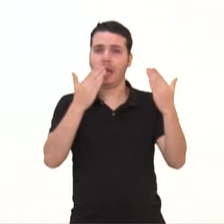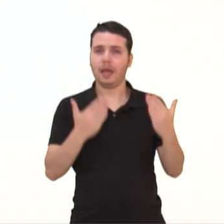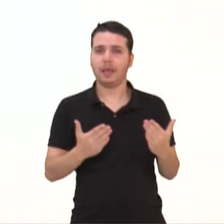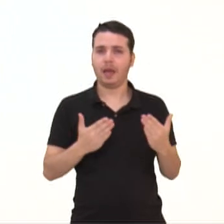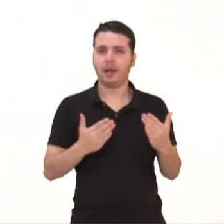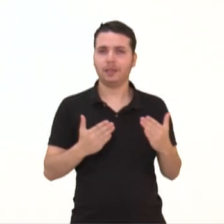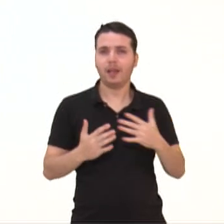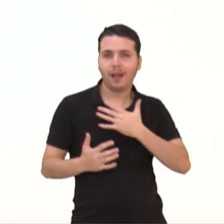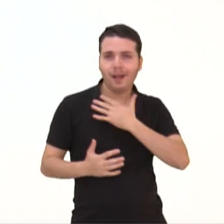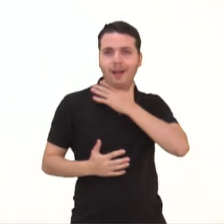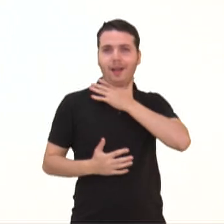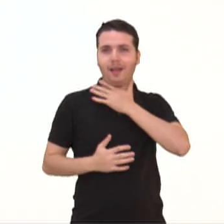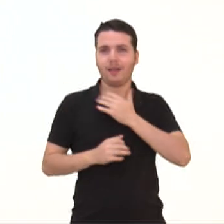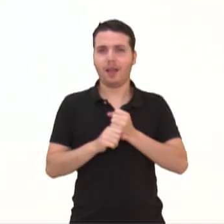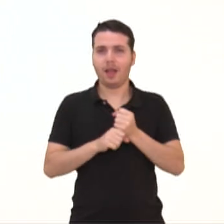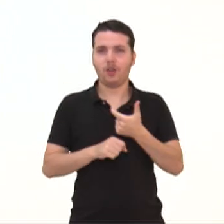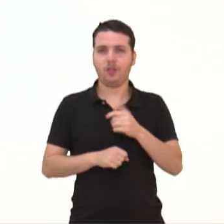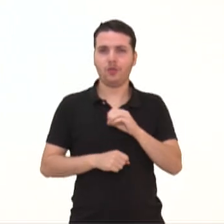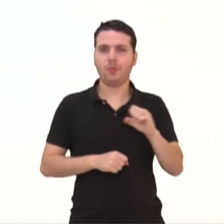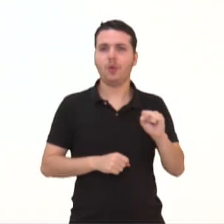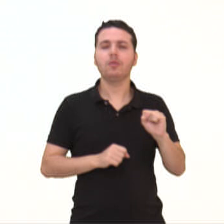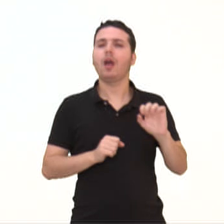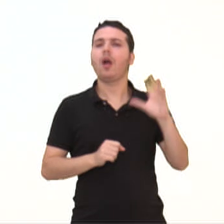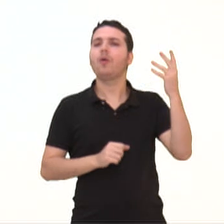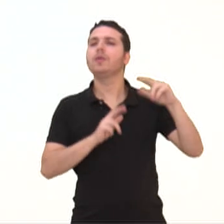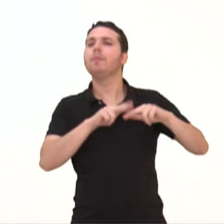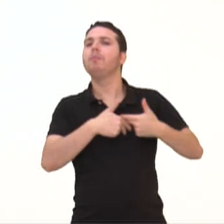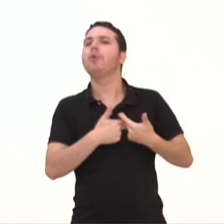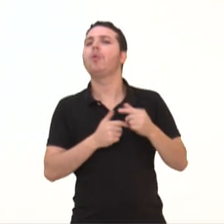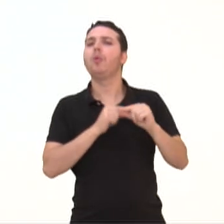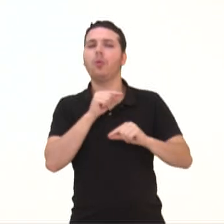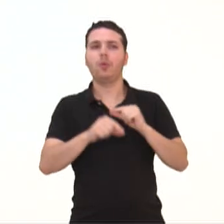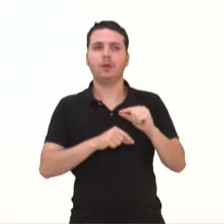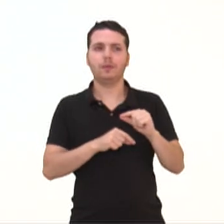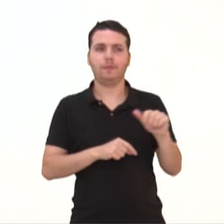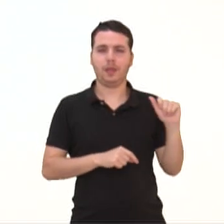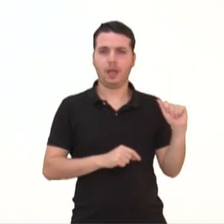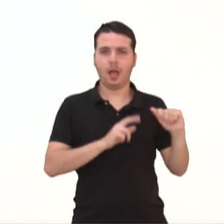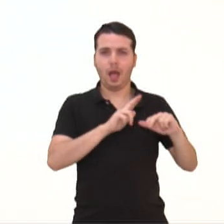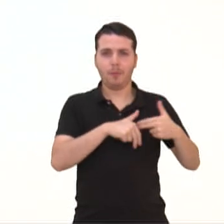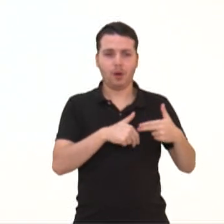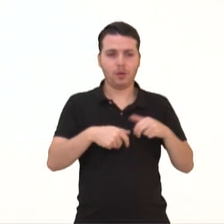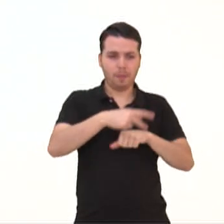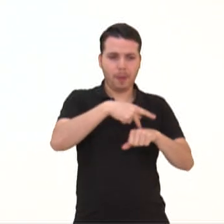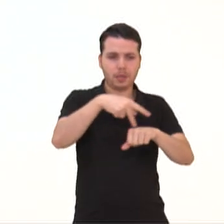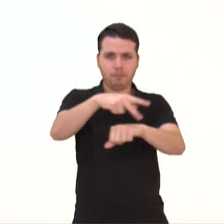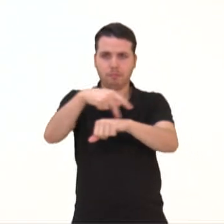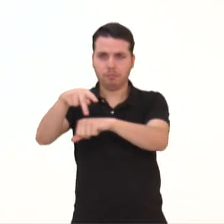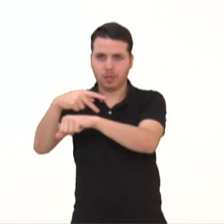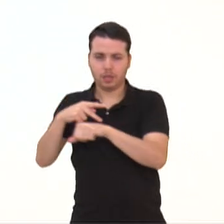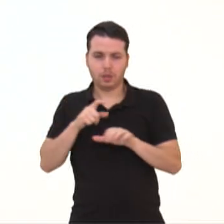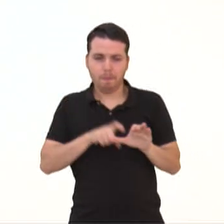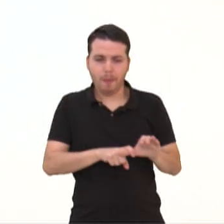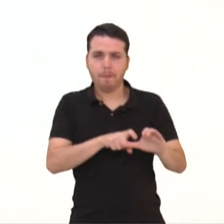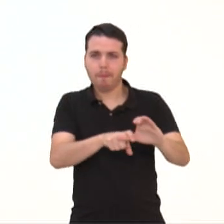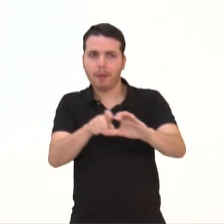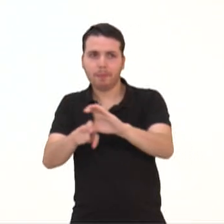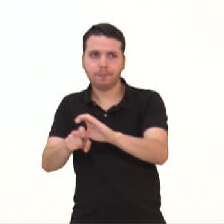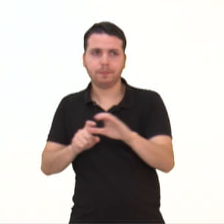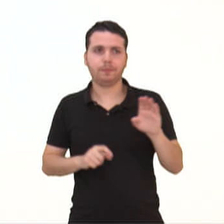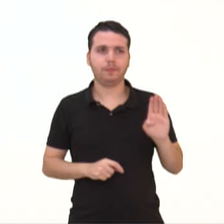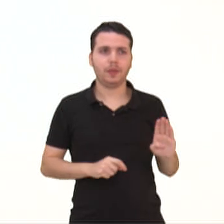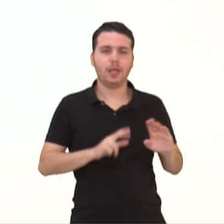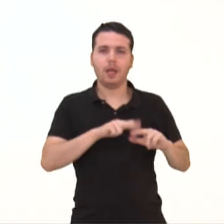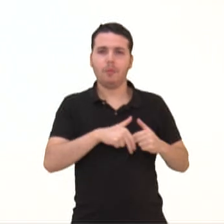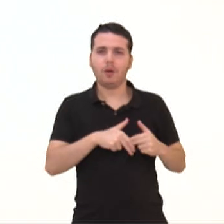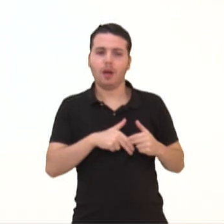da letra A, crescente interdependência econômica entre os países, B, da especulação